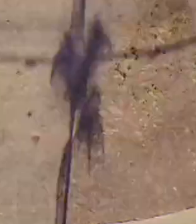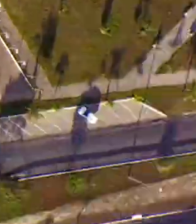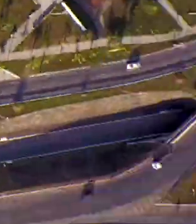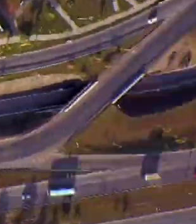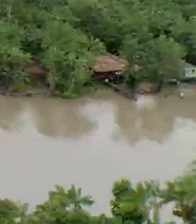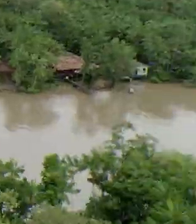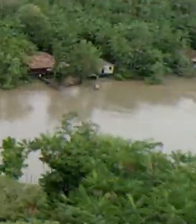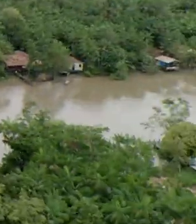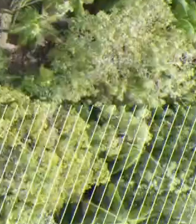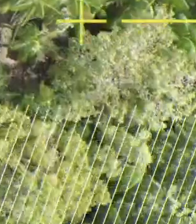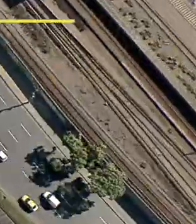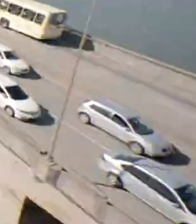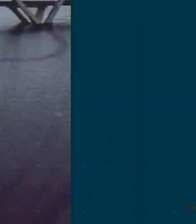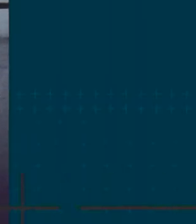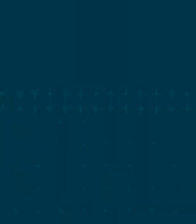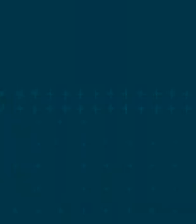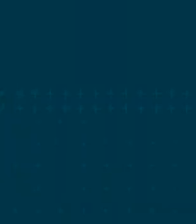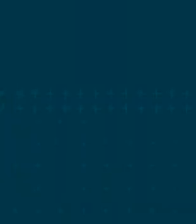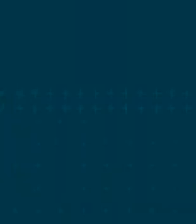Música